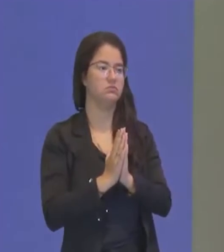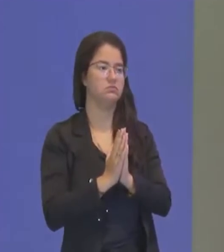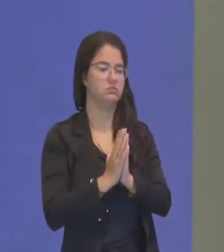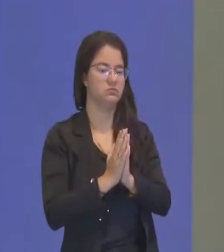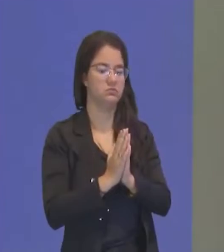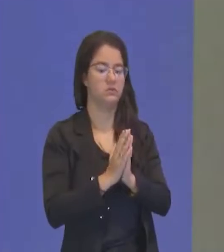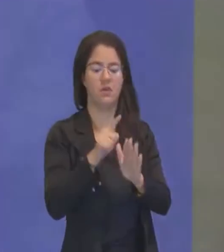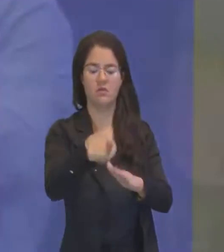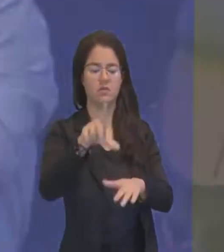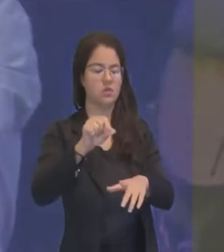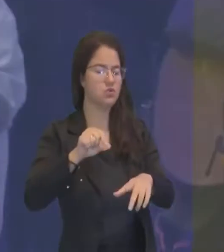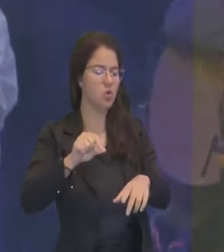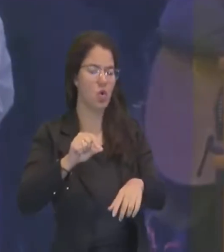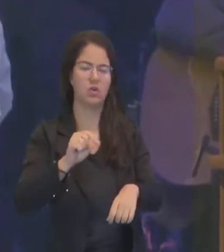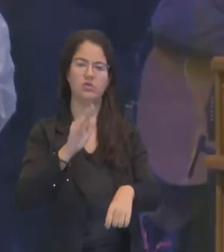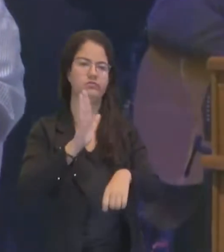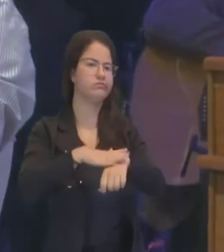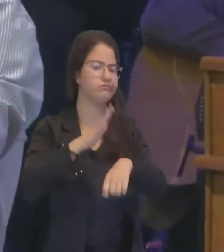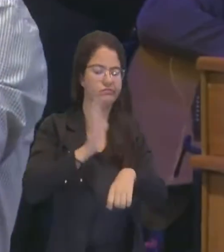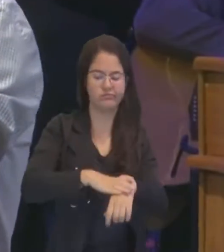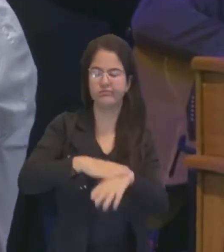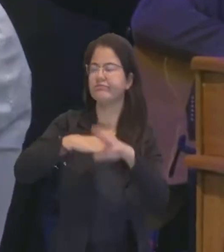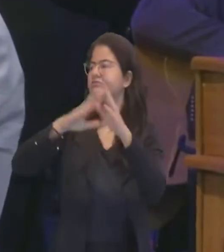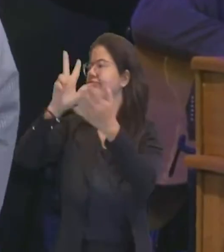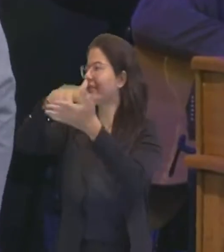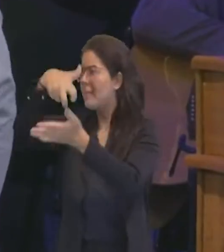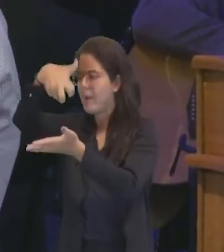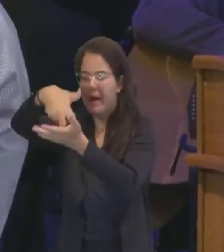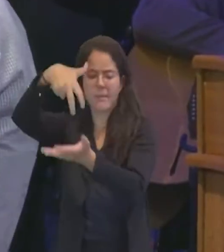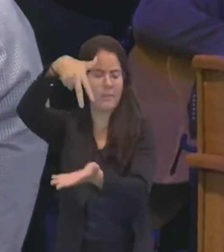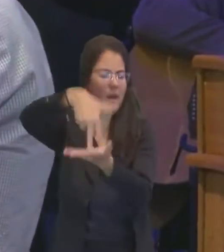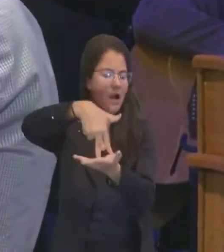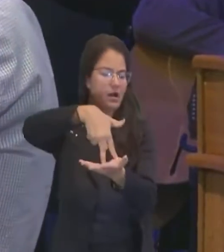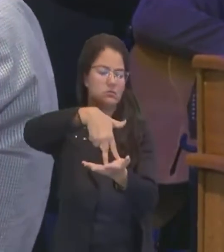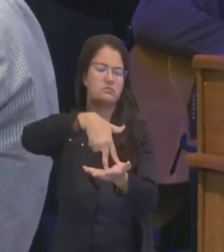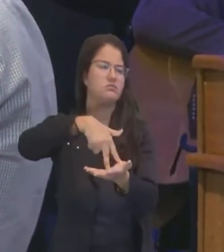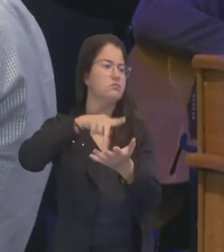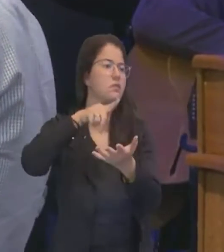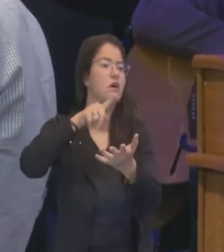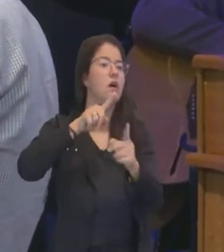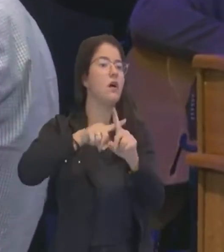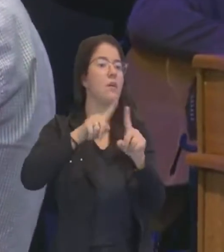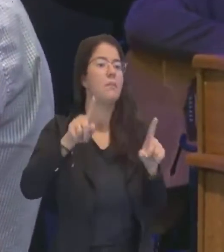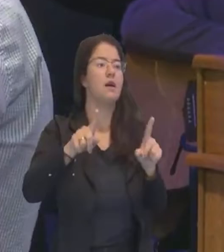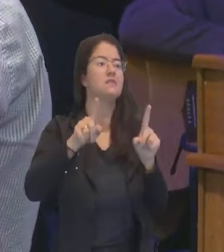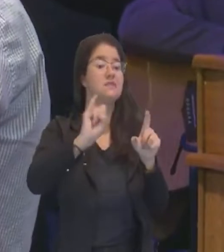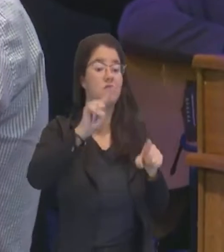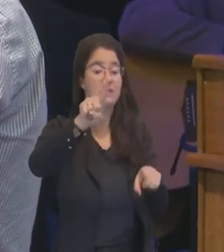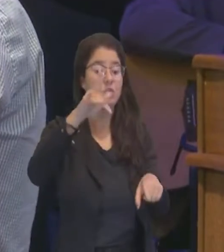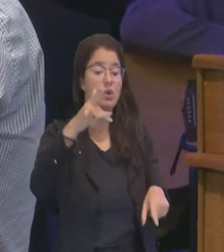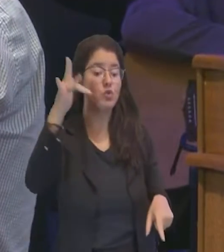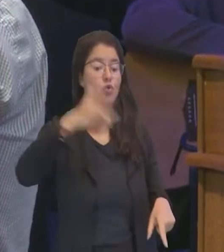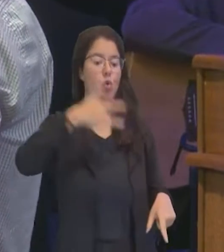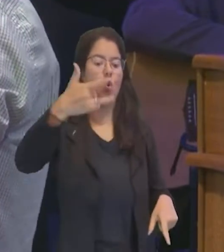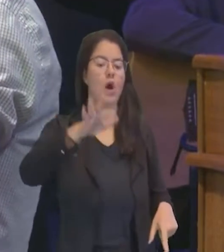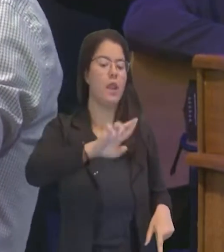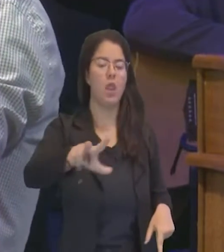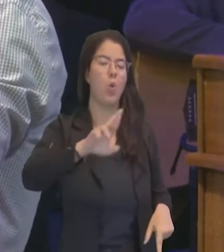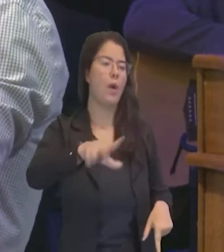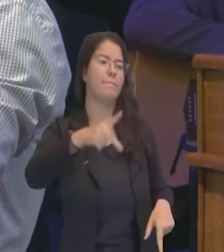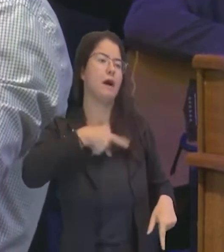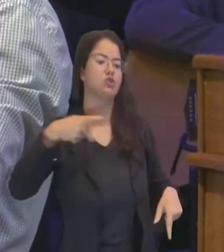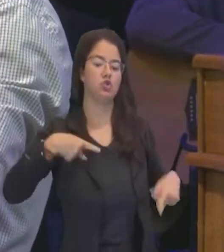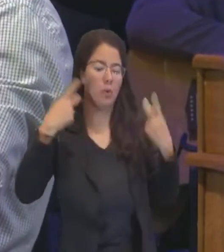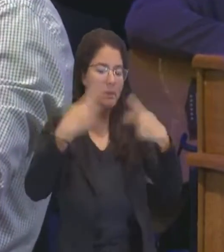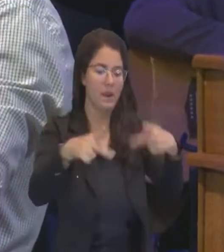você escolhe. Mas se você deseja nessa noite, se você foi tocado, não pelo pastor, mas se algo